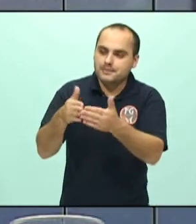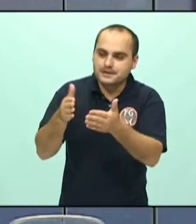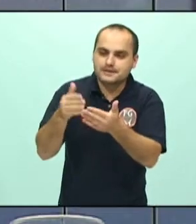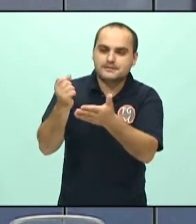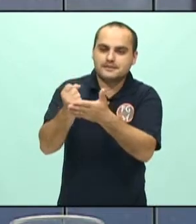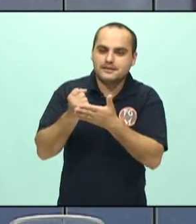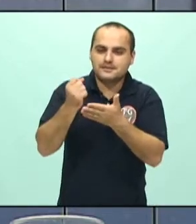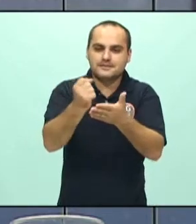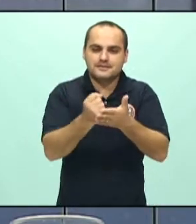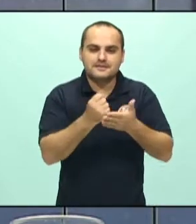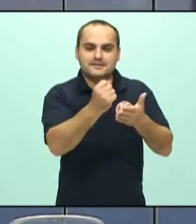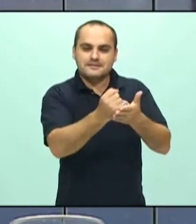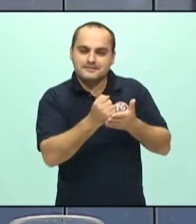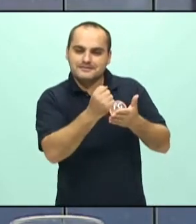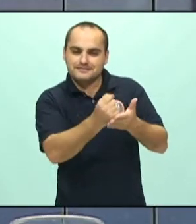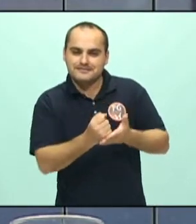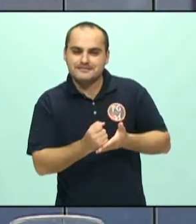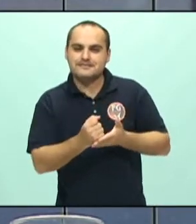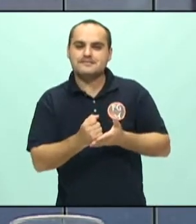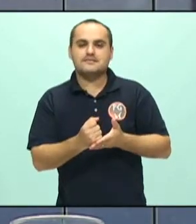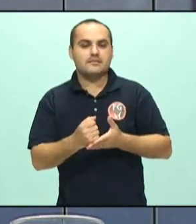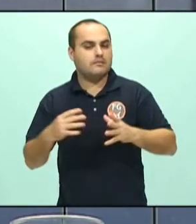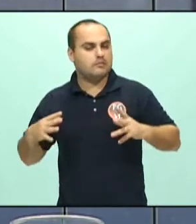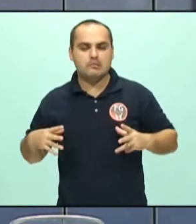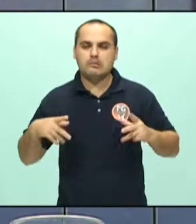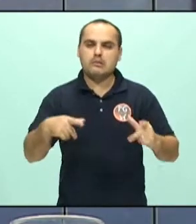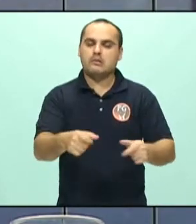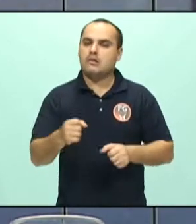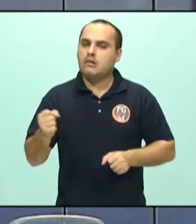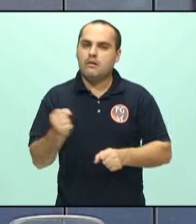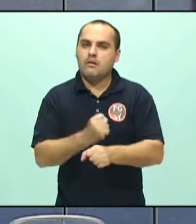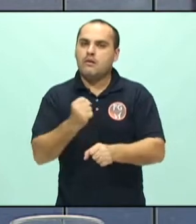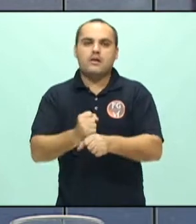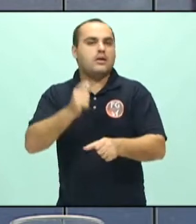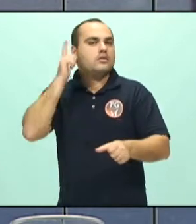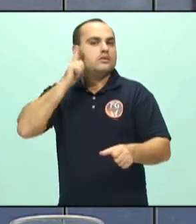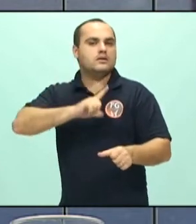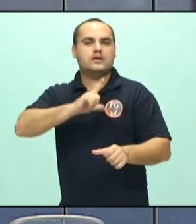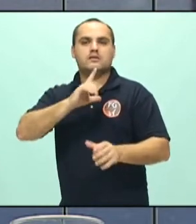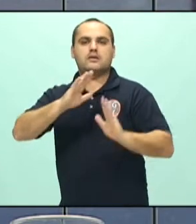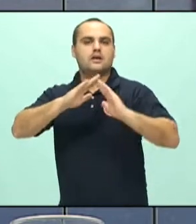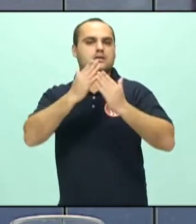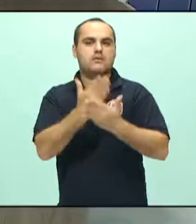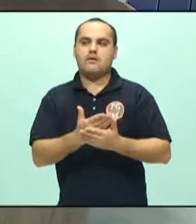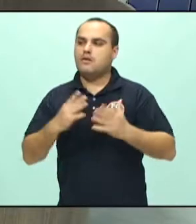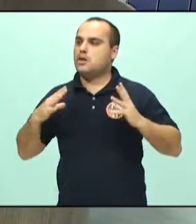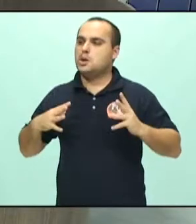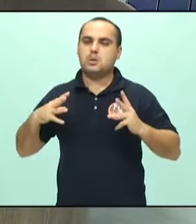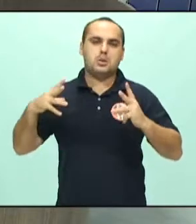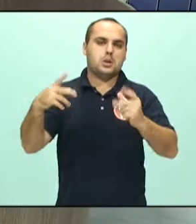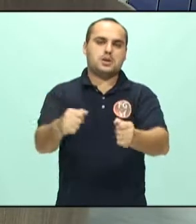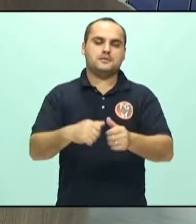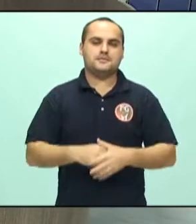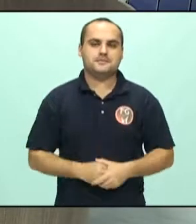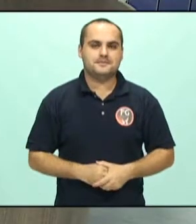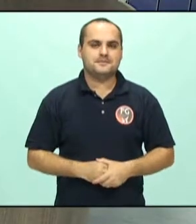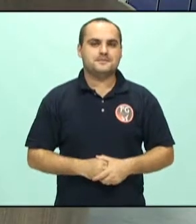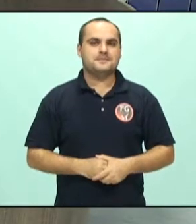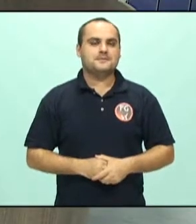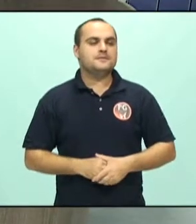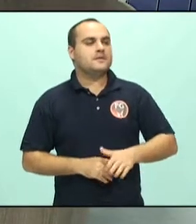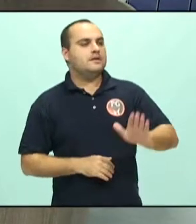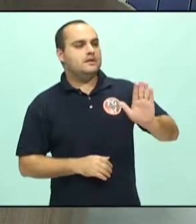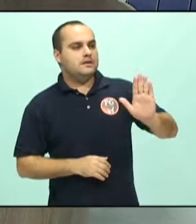daí essas obras foram expostas em toda a nossa escola. Professor, pode explicar para nós como é que